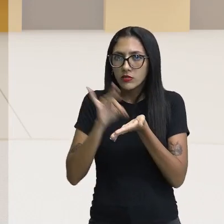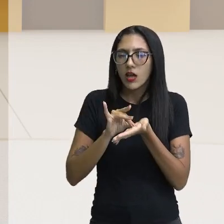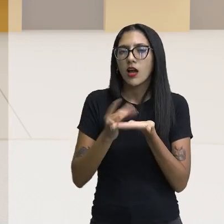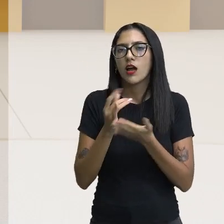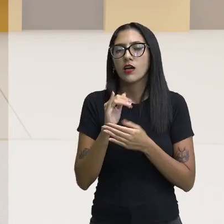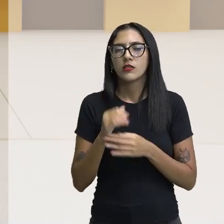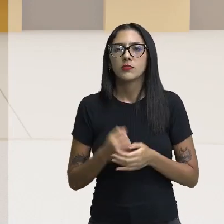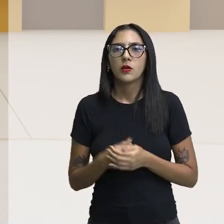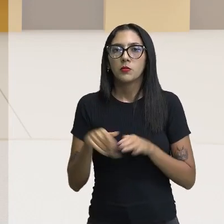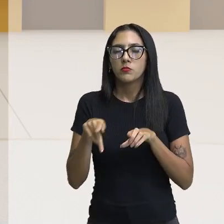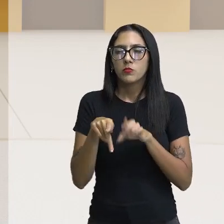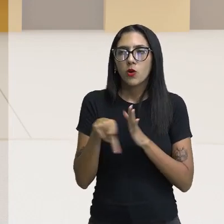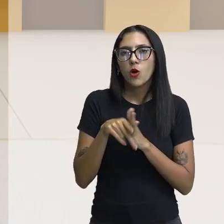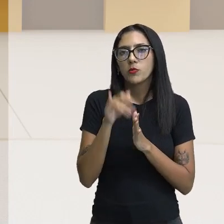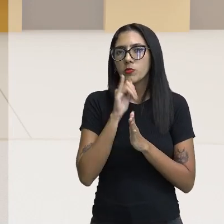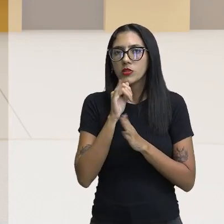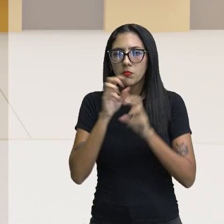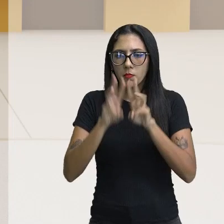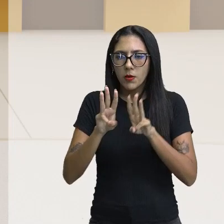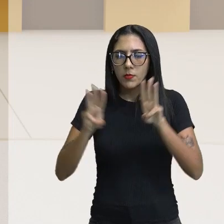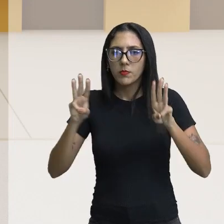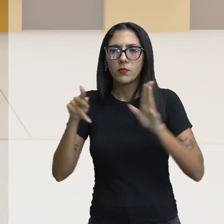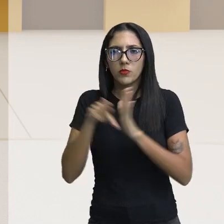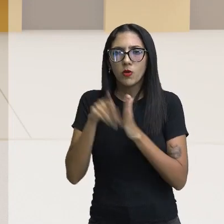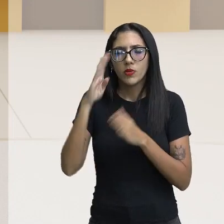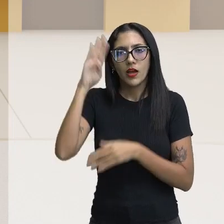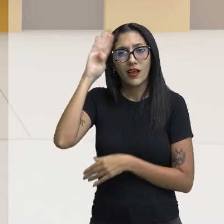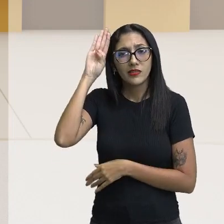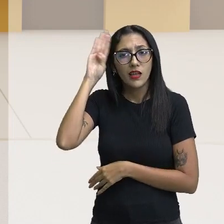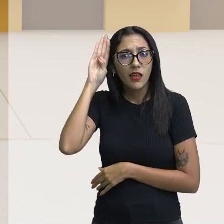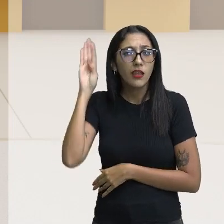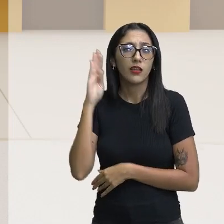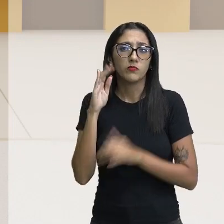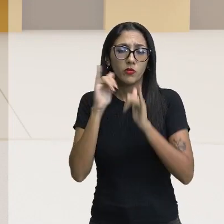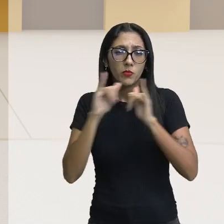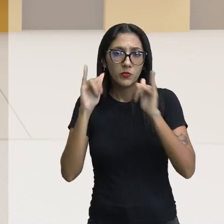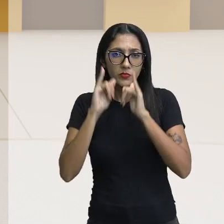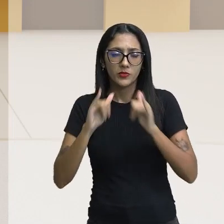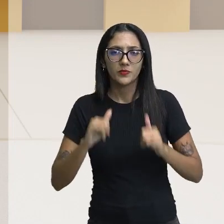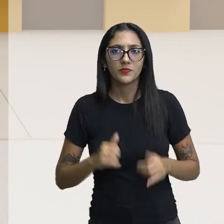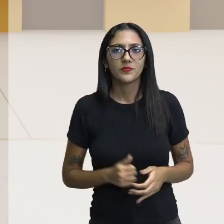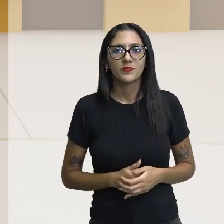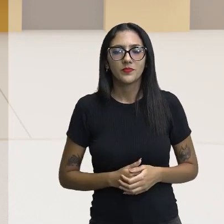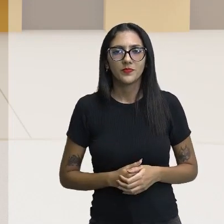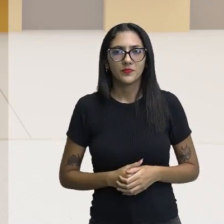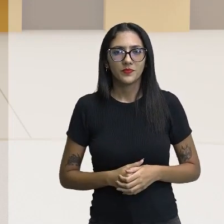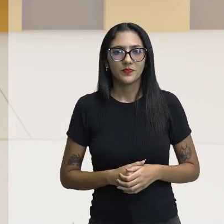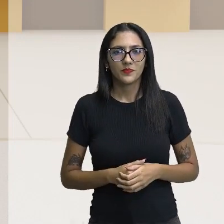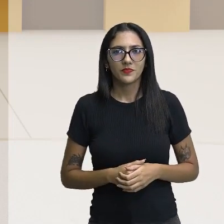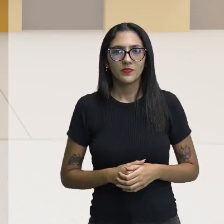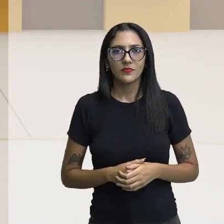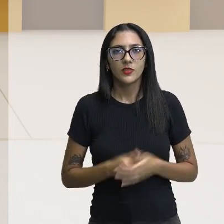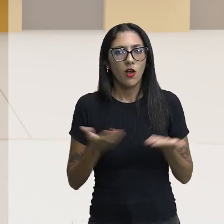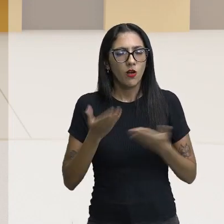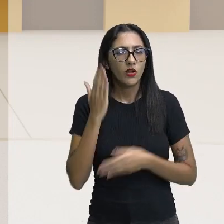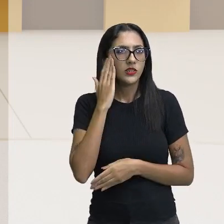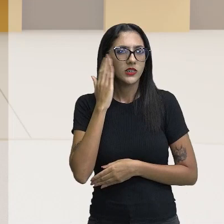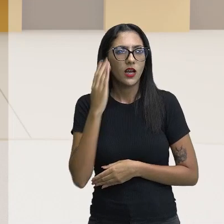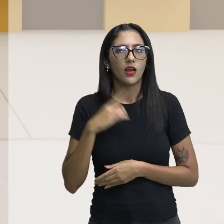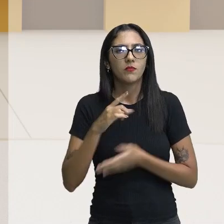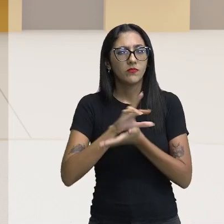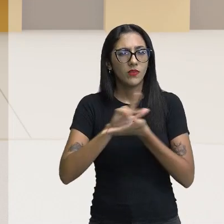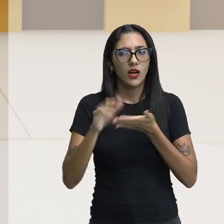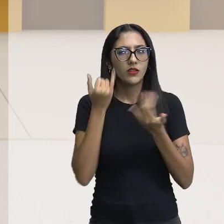de universidades, em pesquisas acadêmicas. Hoje, a própria internet, como eu falei, tem muita coisa que não